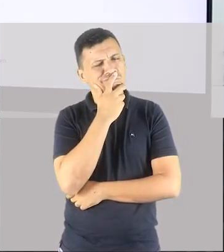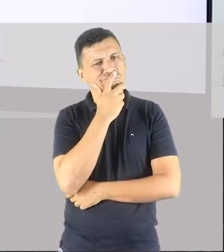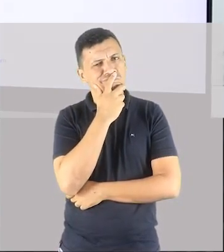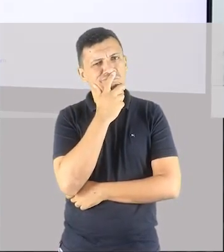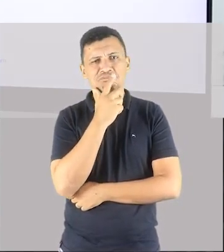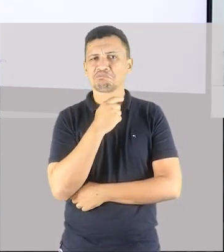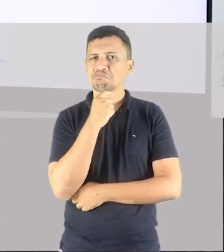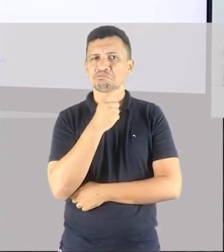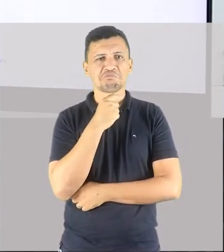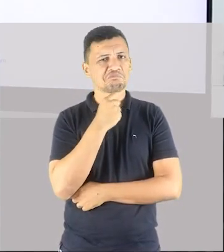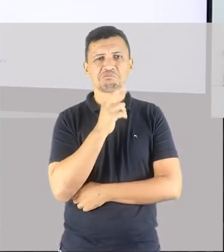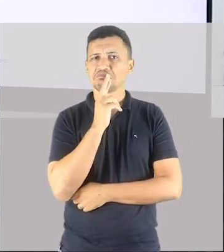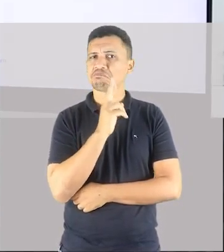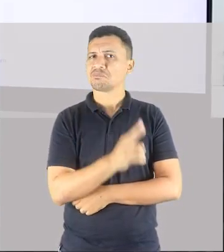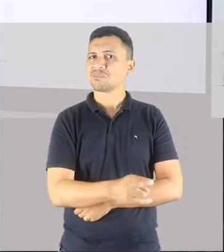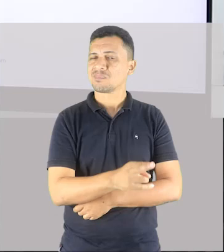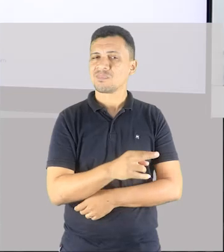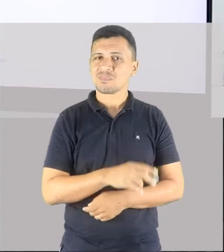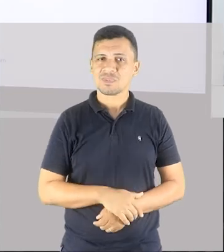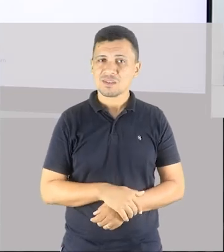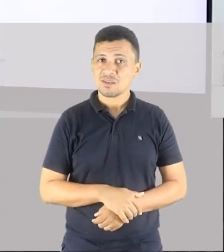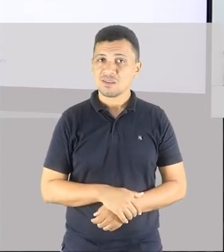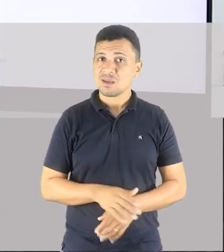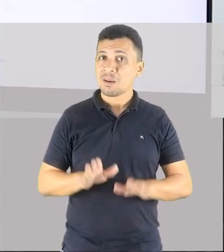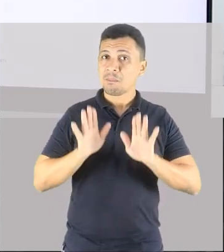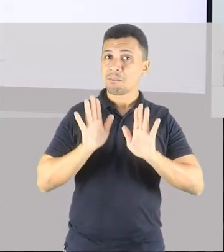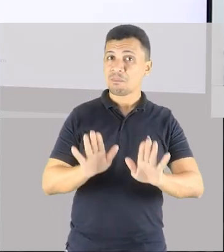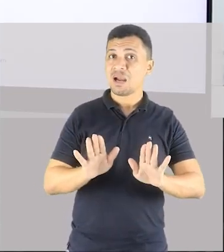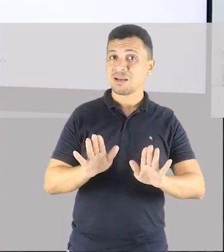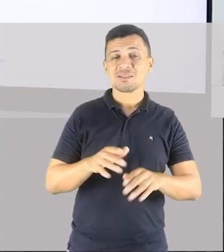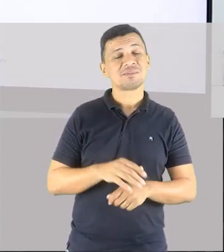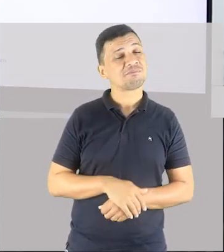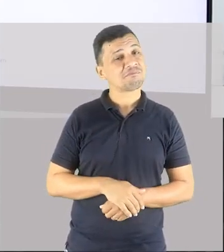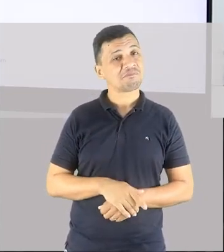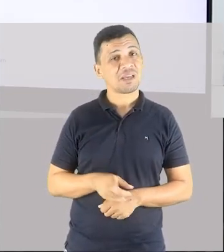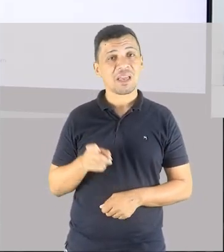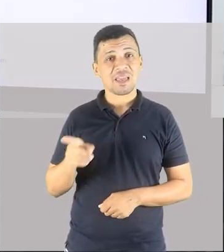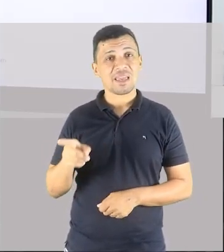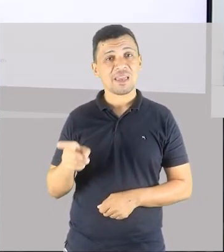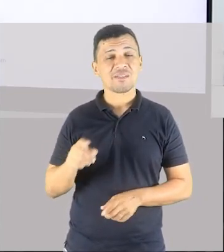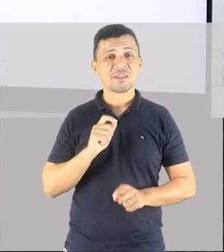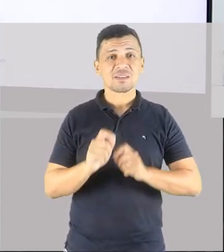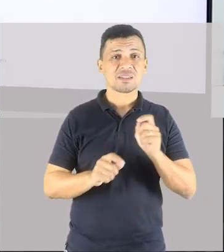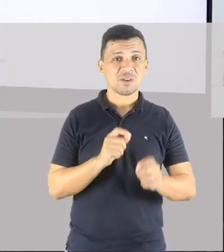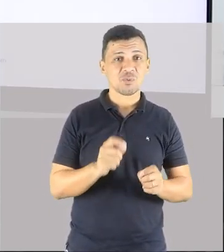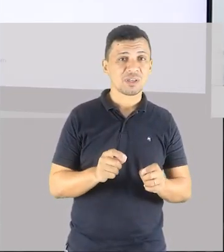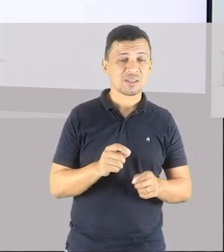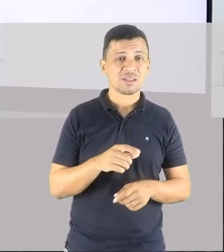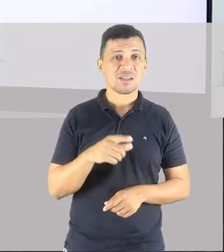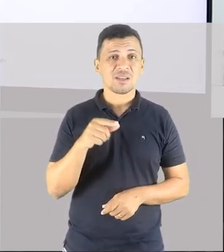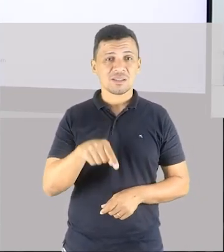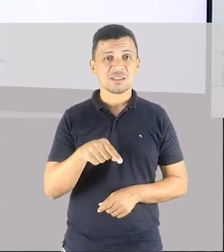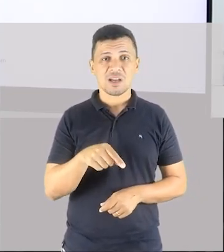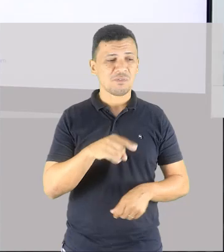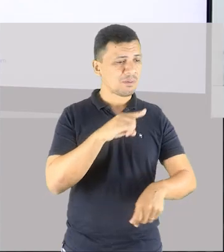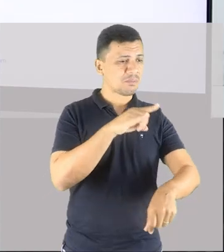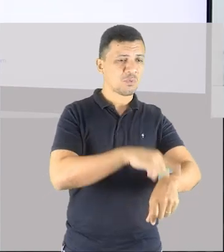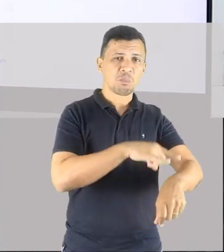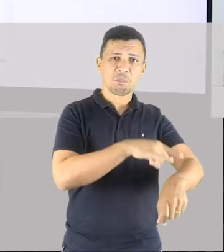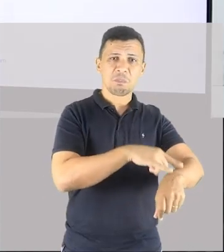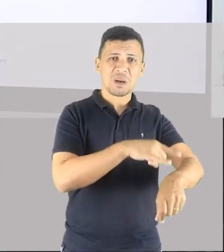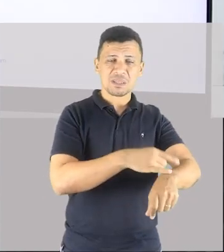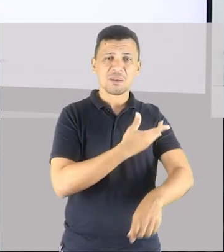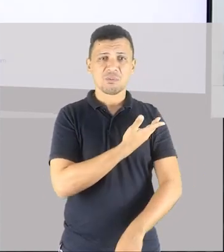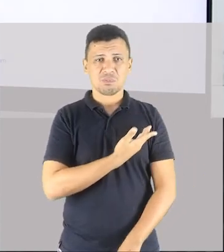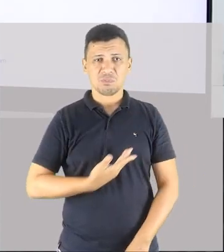e não conseguia resolver. Mas, um belo dia, ele estava tomando um banho em um banheiro público lá